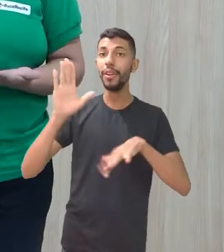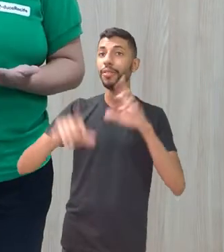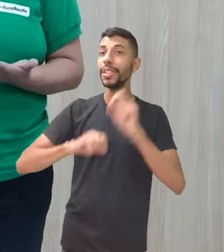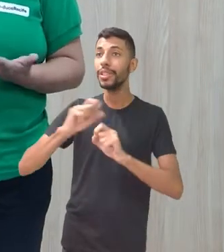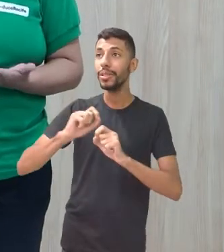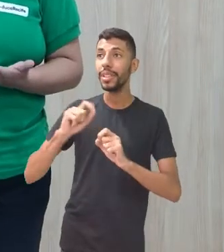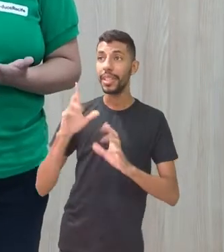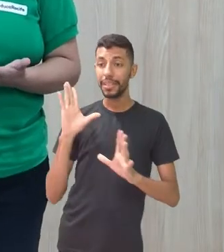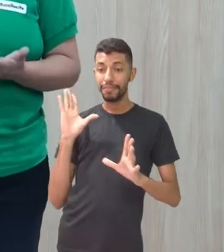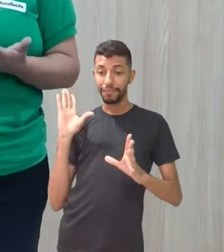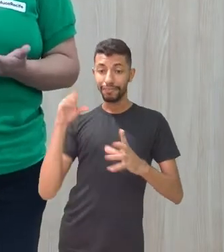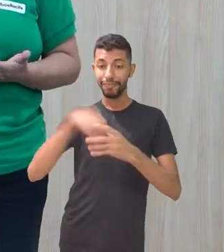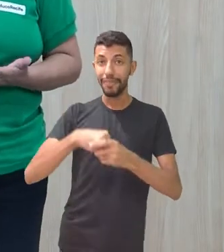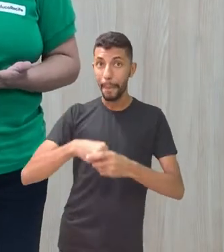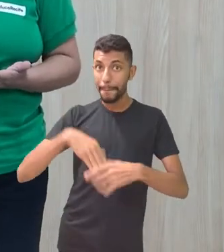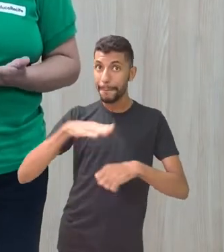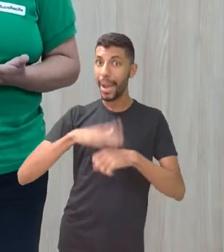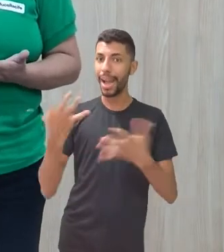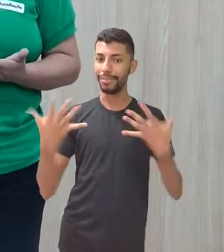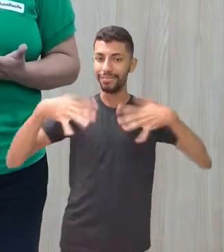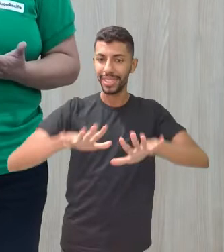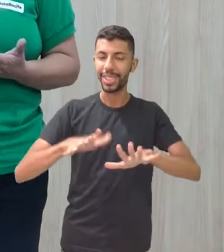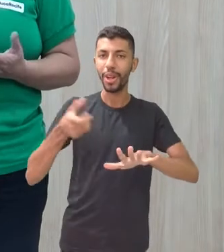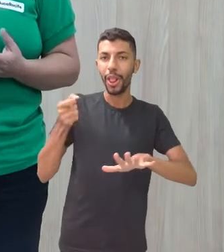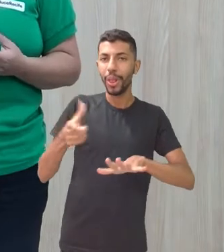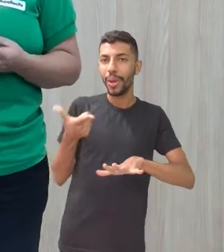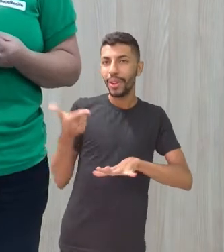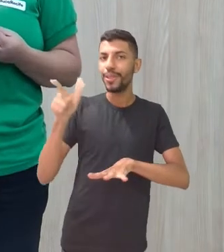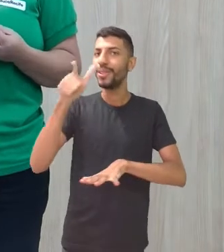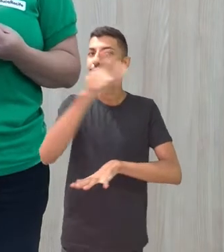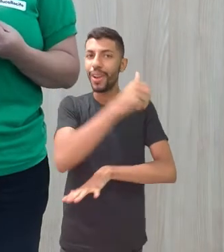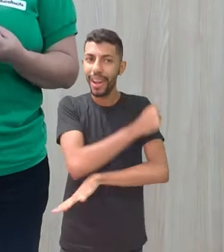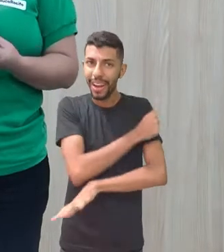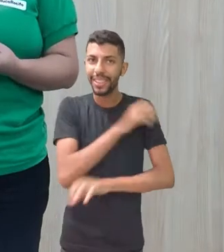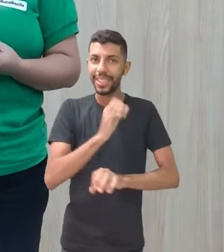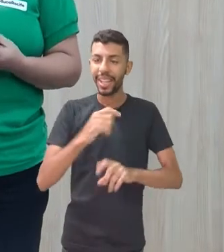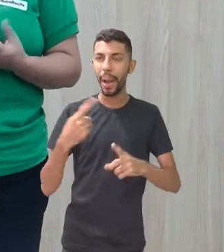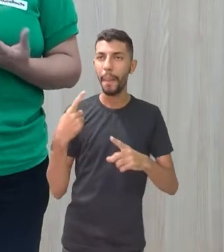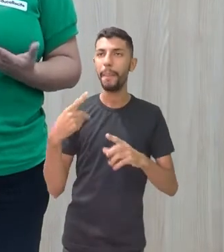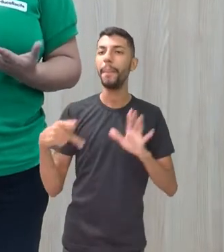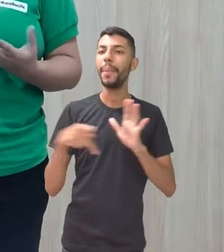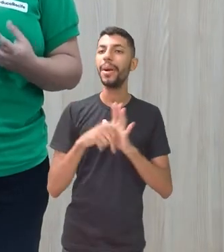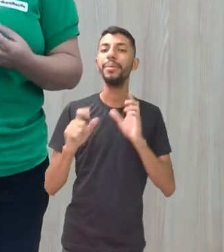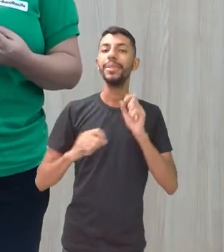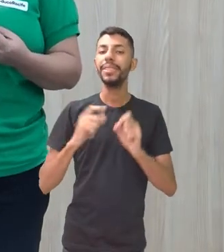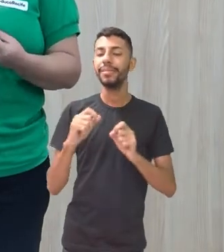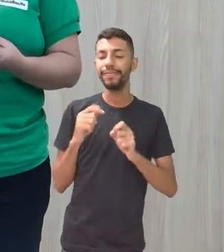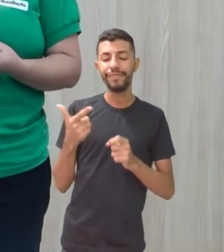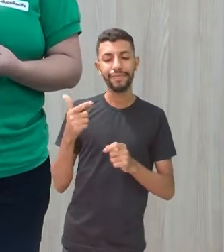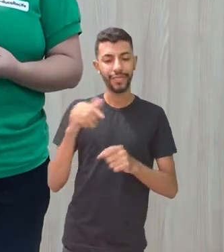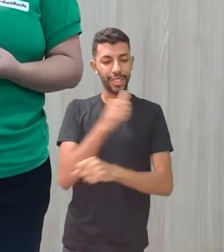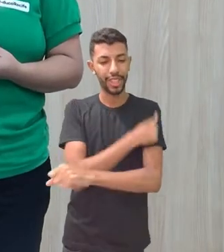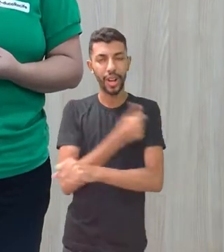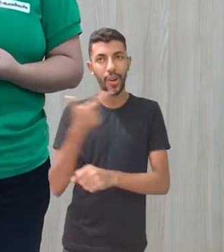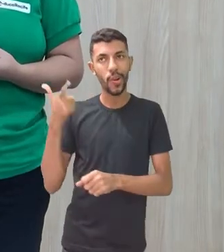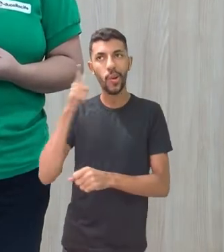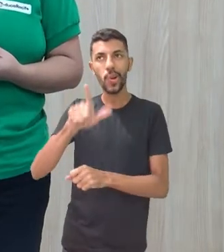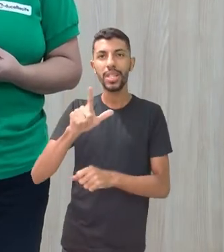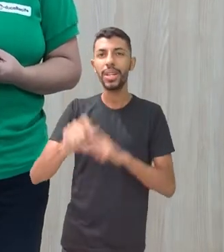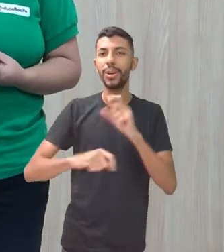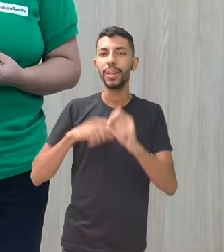mais inseridos do que os demais, não é verdade? Para que eles consigam